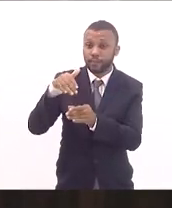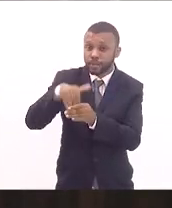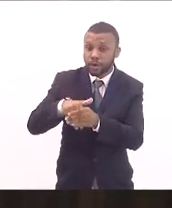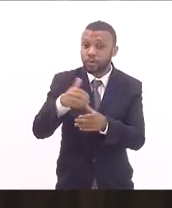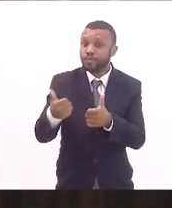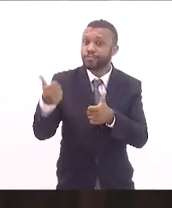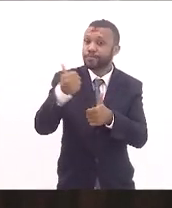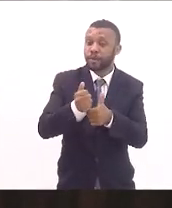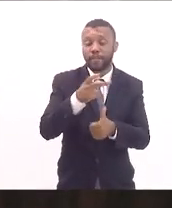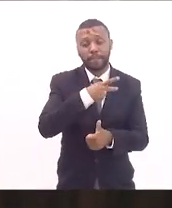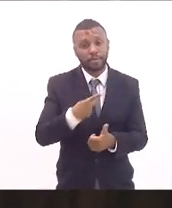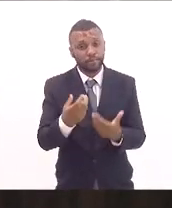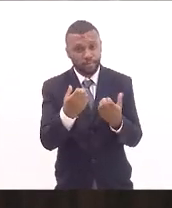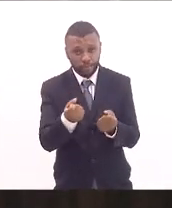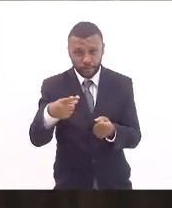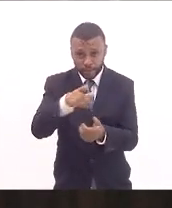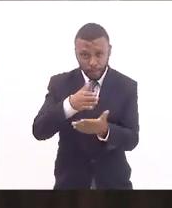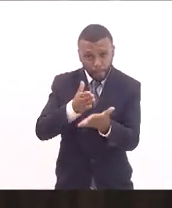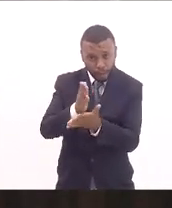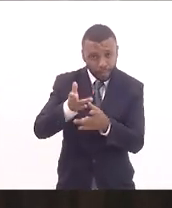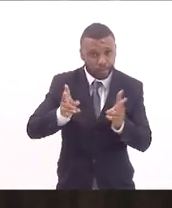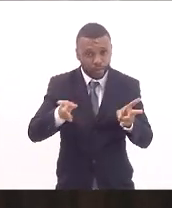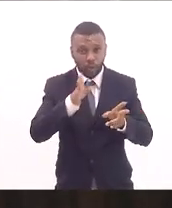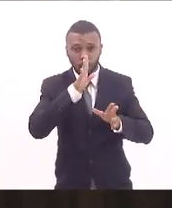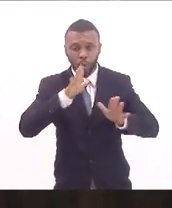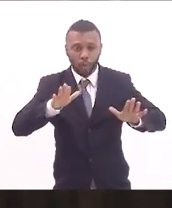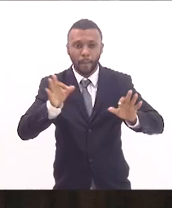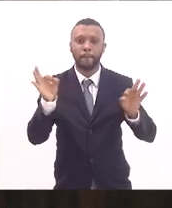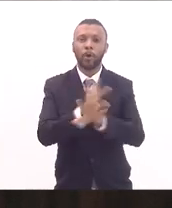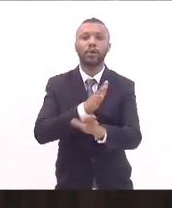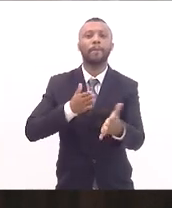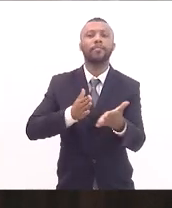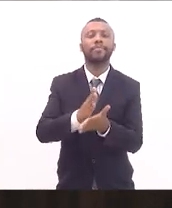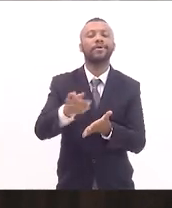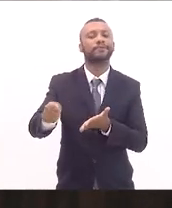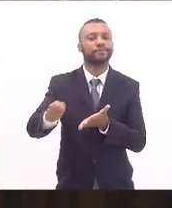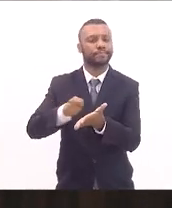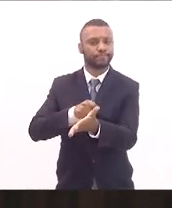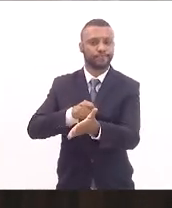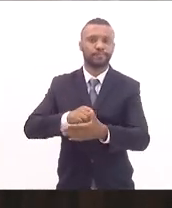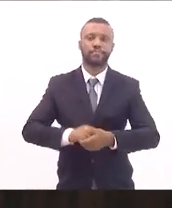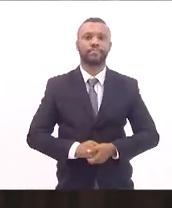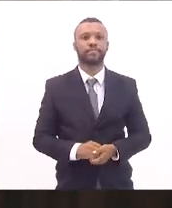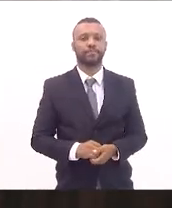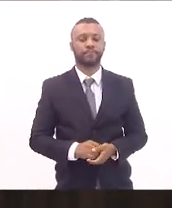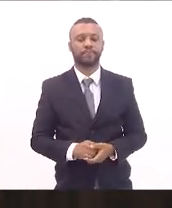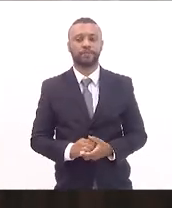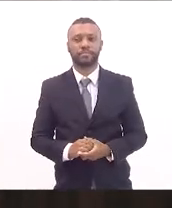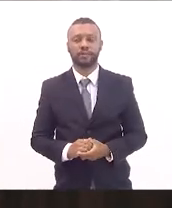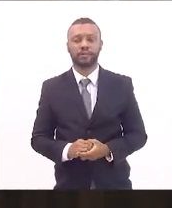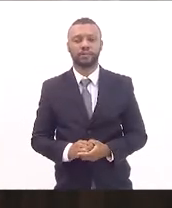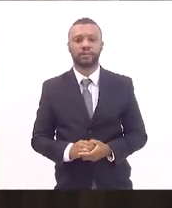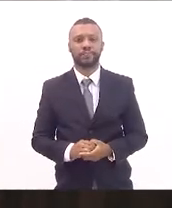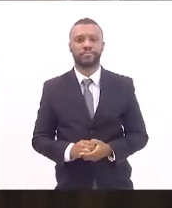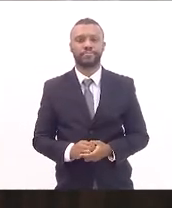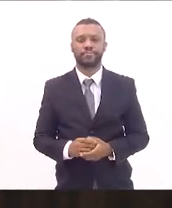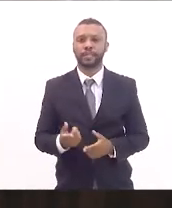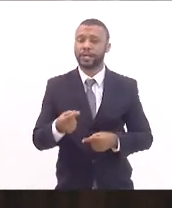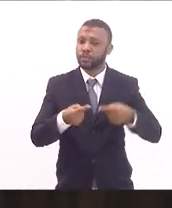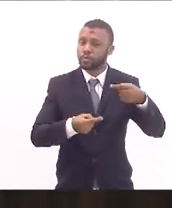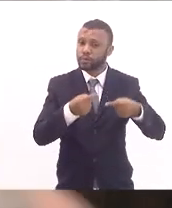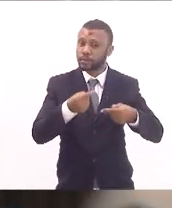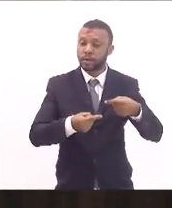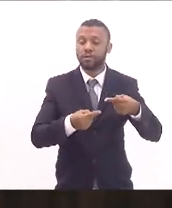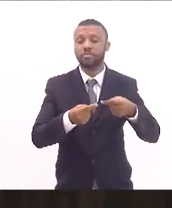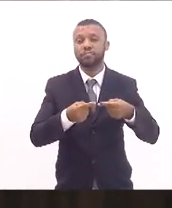ccj que a presidência defere-se os que aprovam permaneçam Como estão aprovada vai autógrafo a interpretação